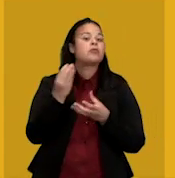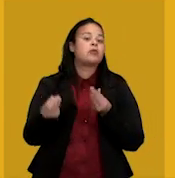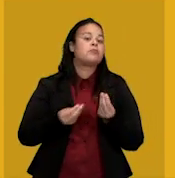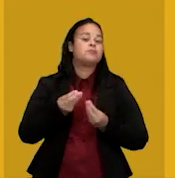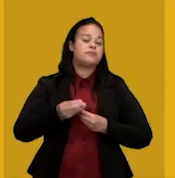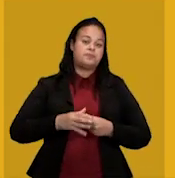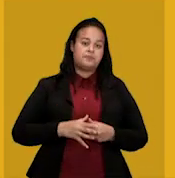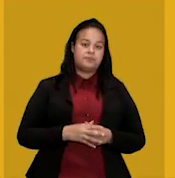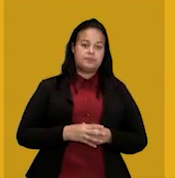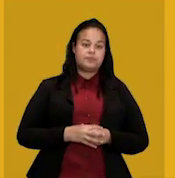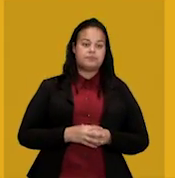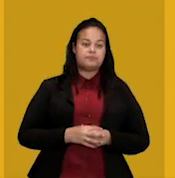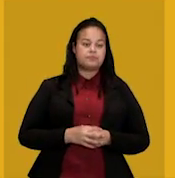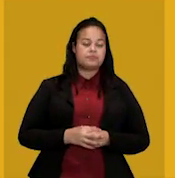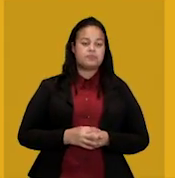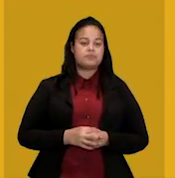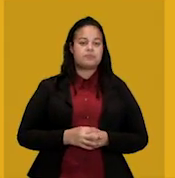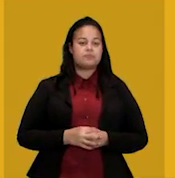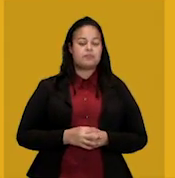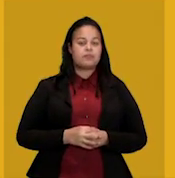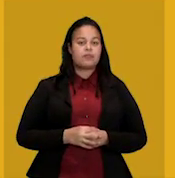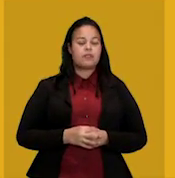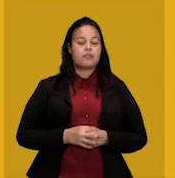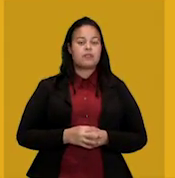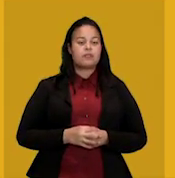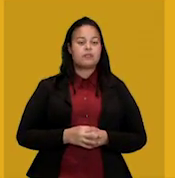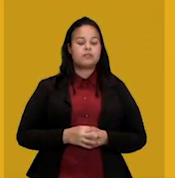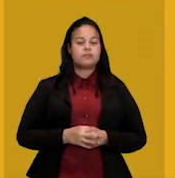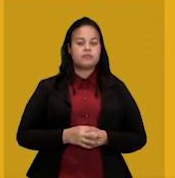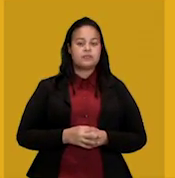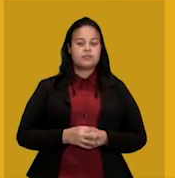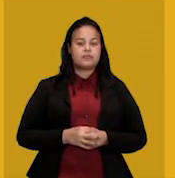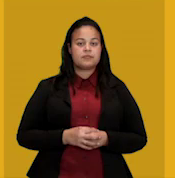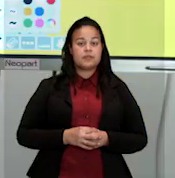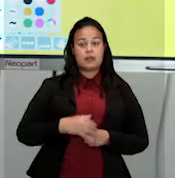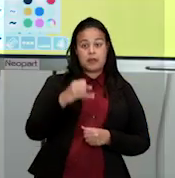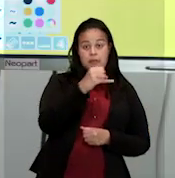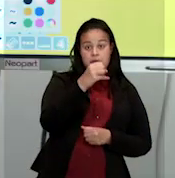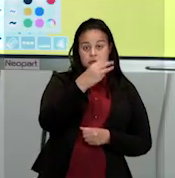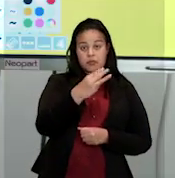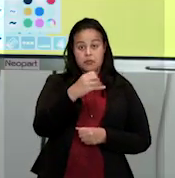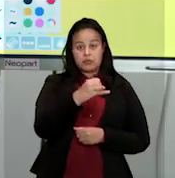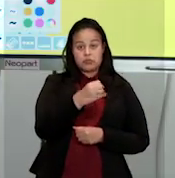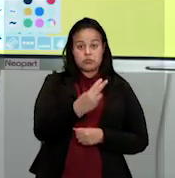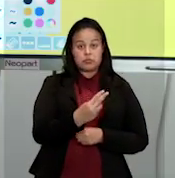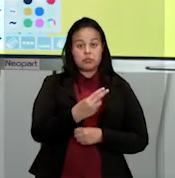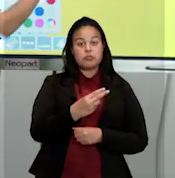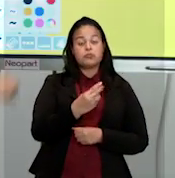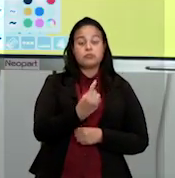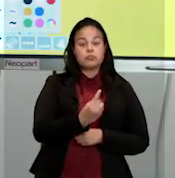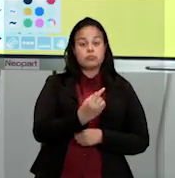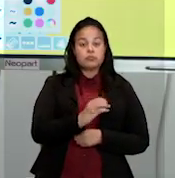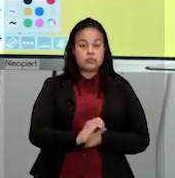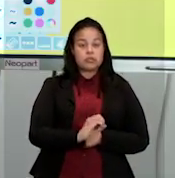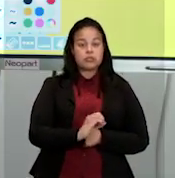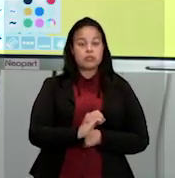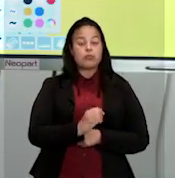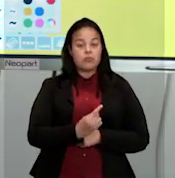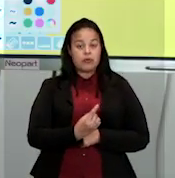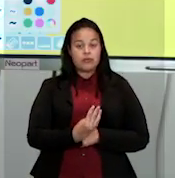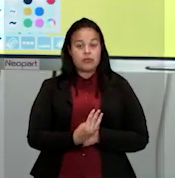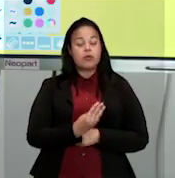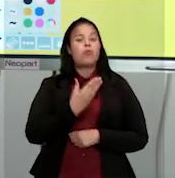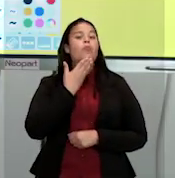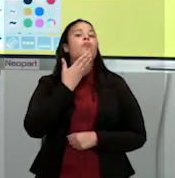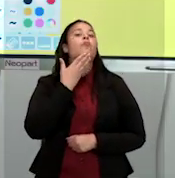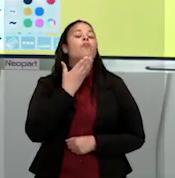Que, olha, nós pegamos aqui os valores menos 3, menos 2, menos 1, 0, 1, 2 e 3. Quais